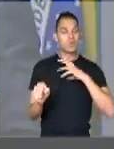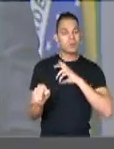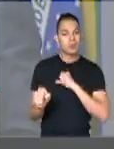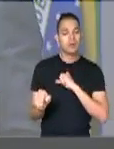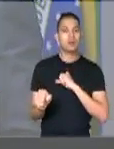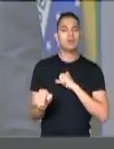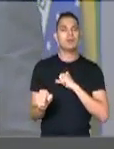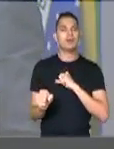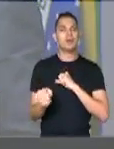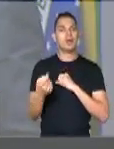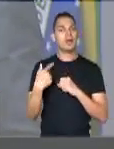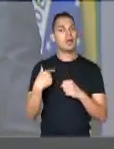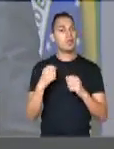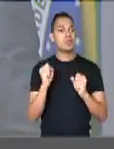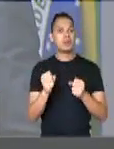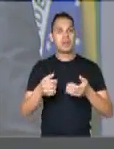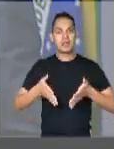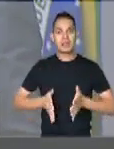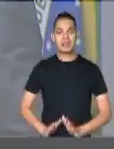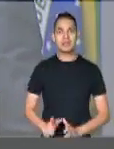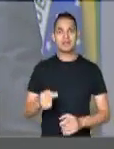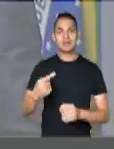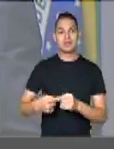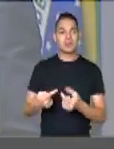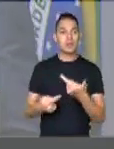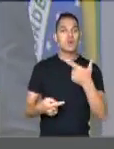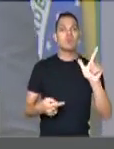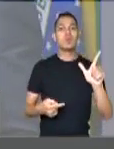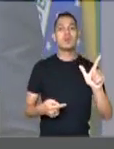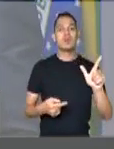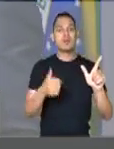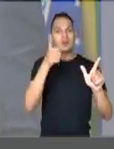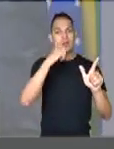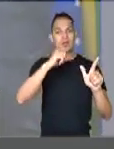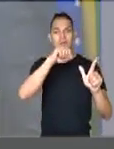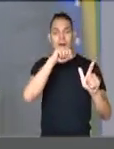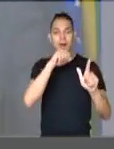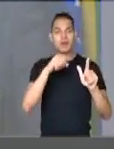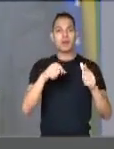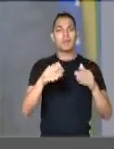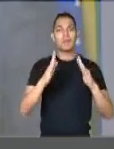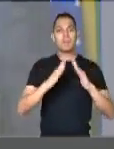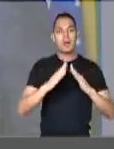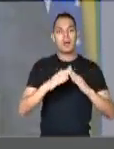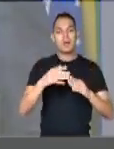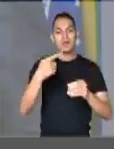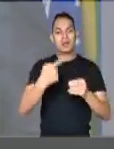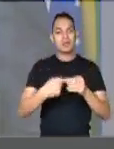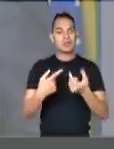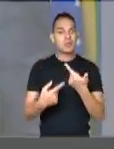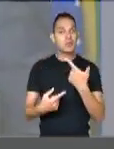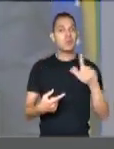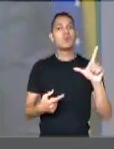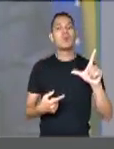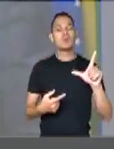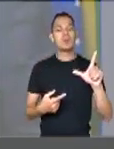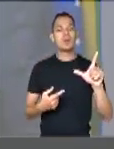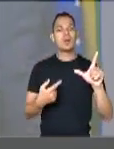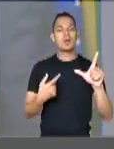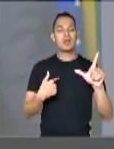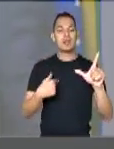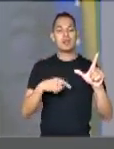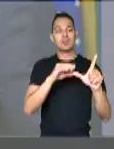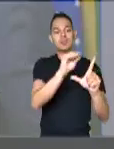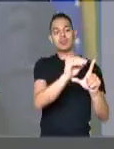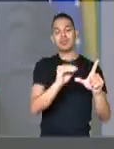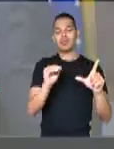eu tinha tudo para nascer em Serrinha, que é uma cidade que minha mãe morava, e minha família é da Gameleira, de